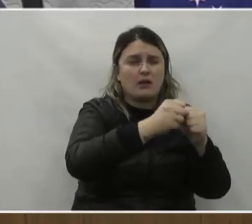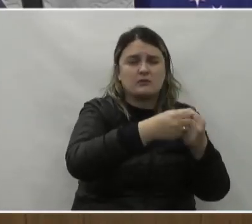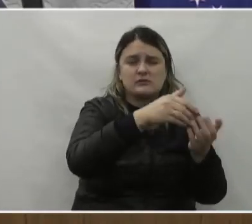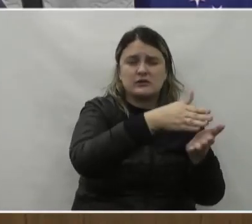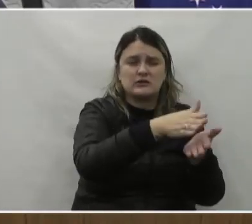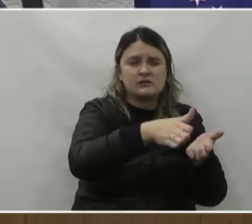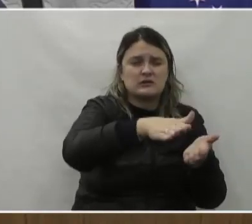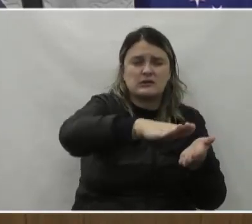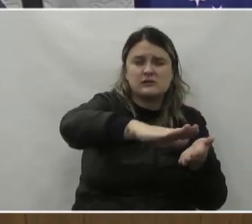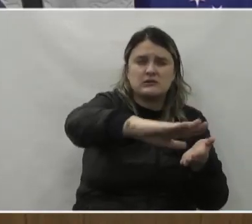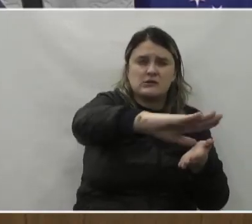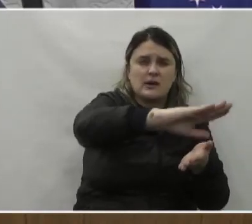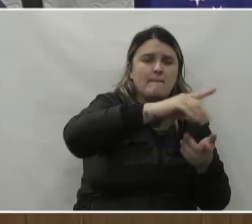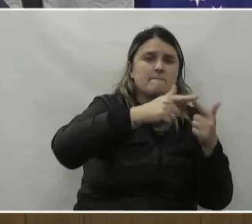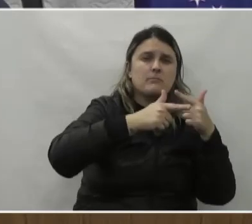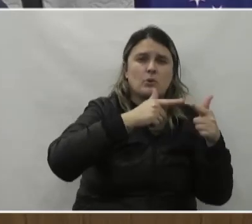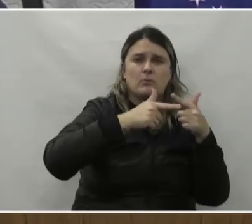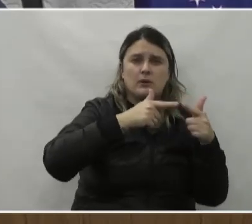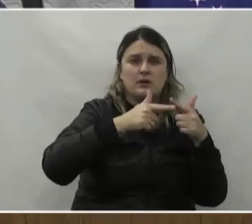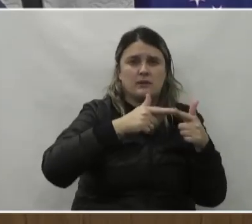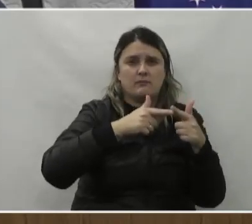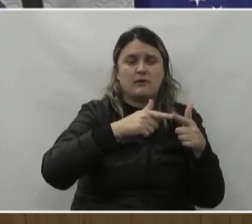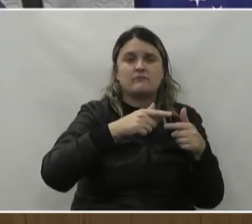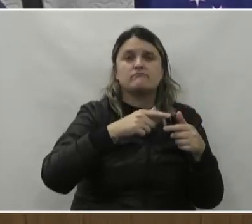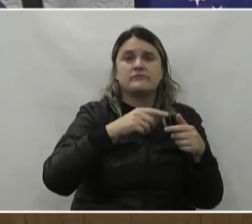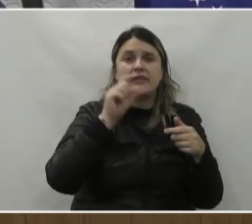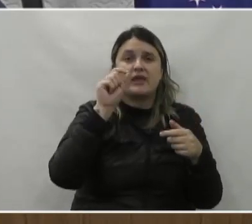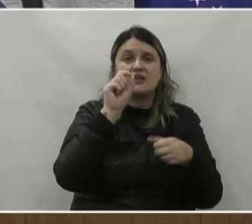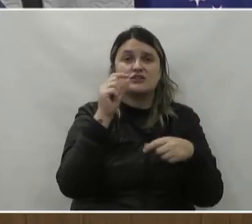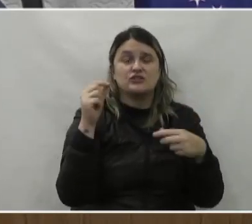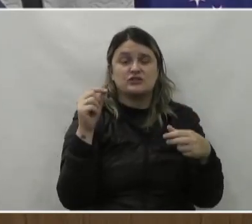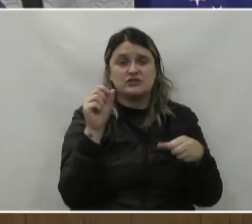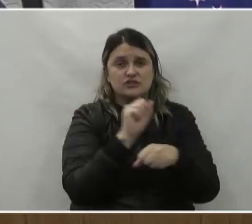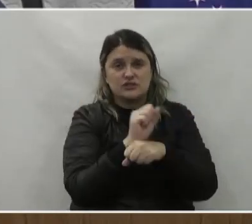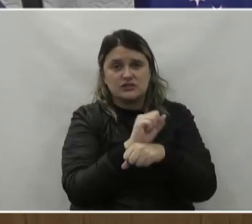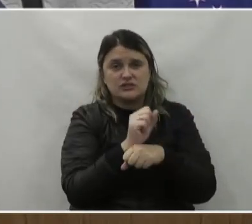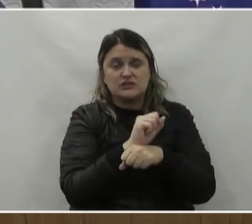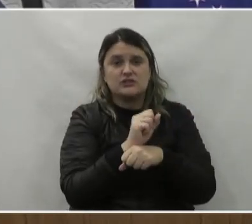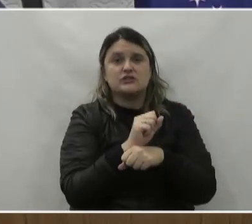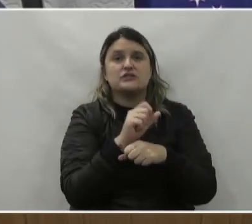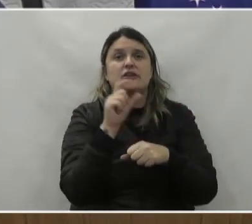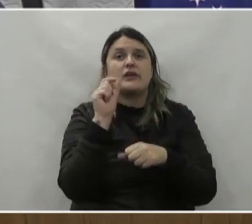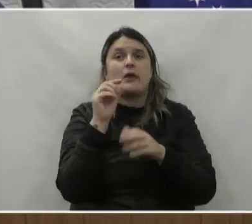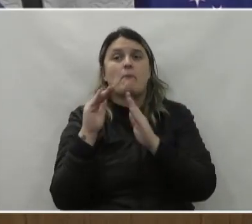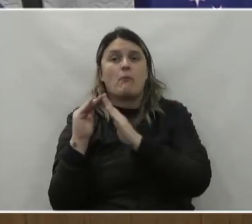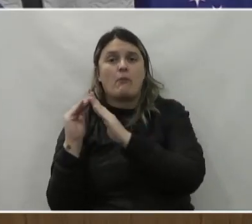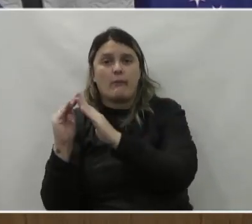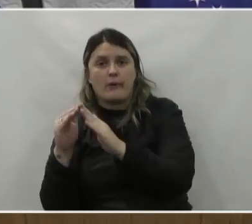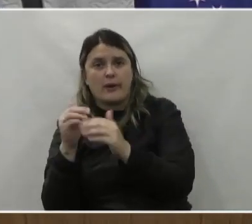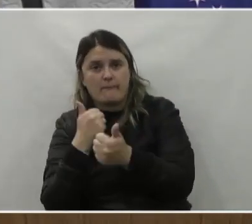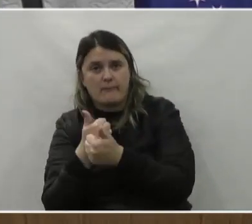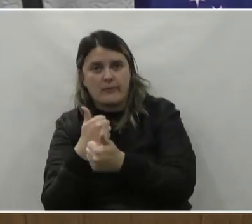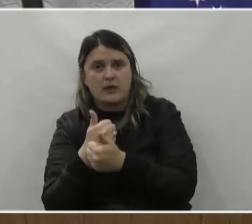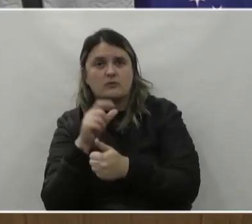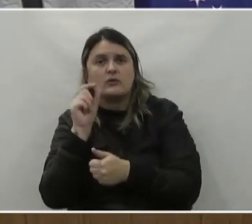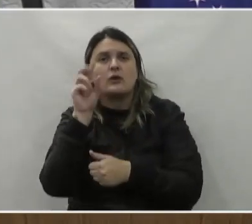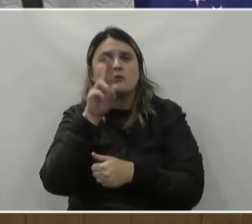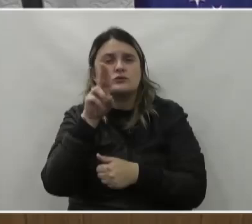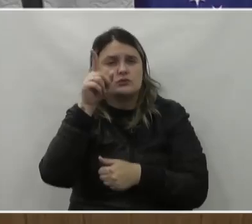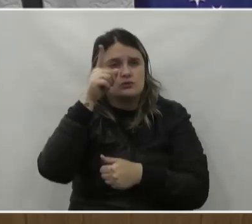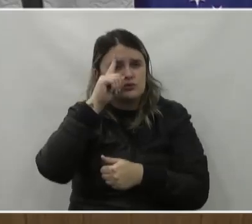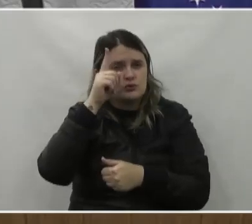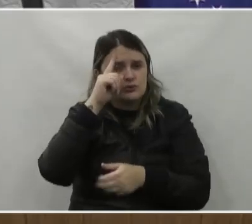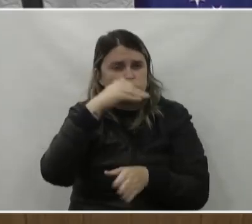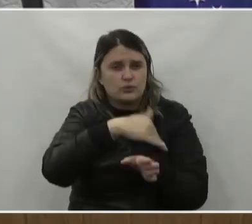nas laterais, o que compromete a segurança de motoristas, estudantes e moradores que utilizam a via diariamente.